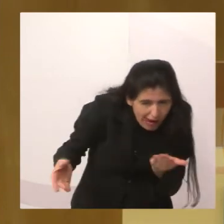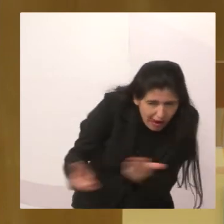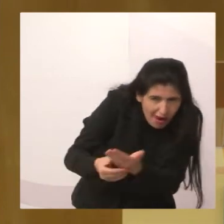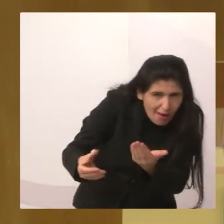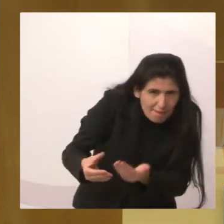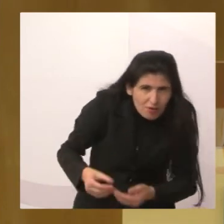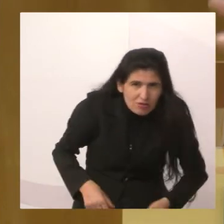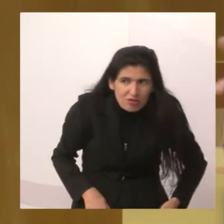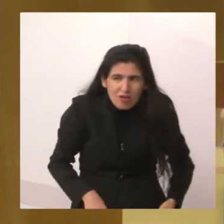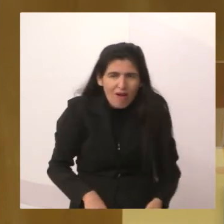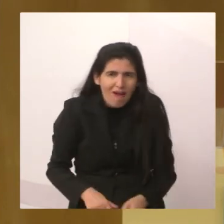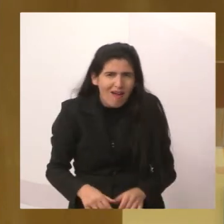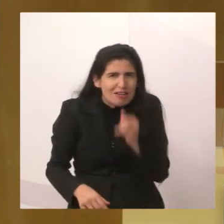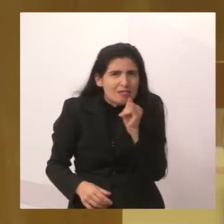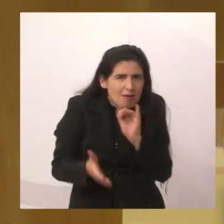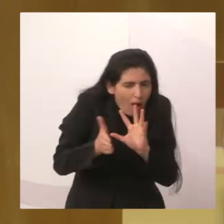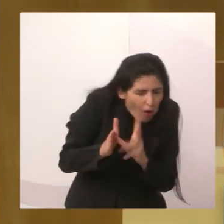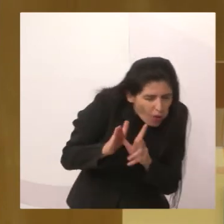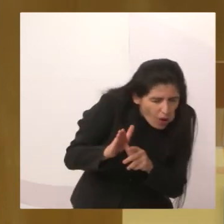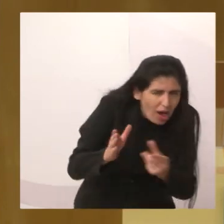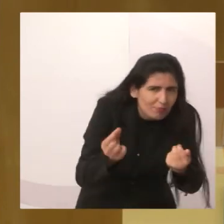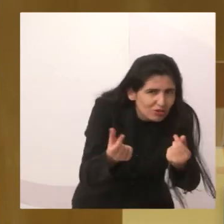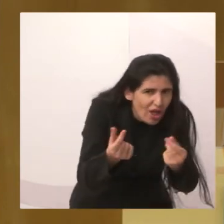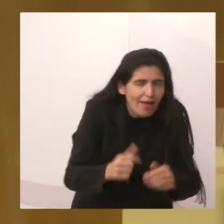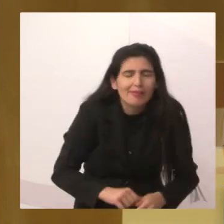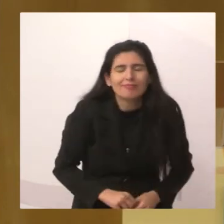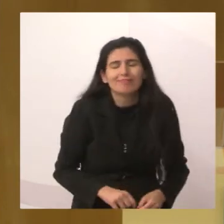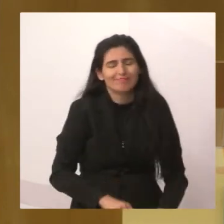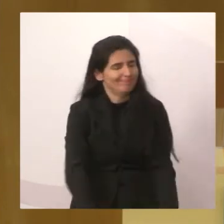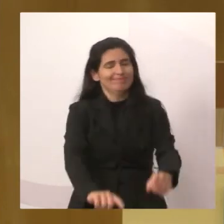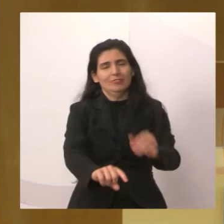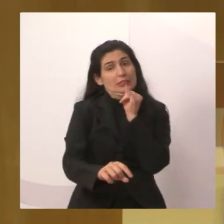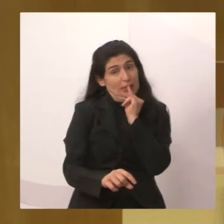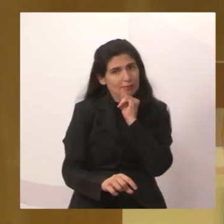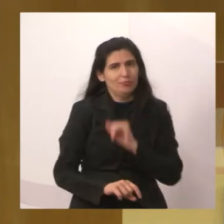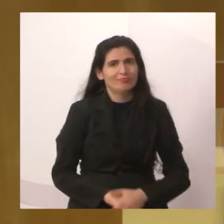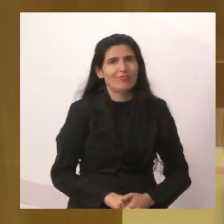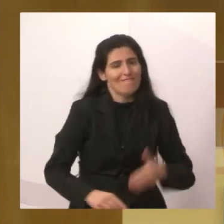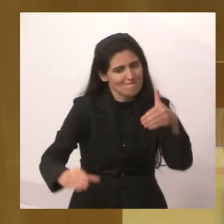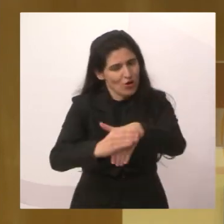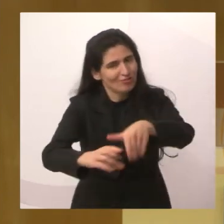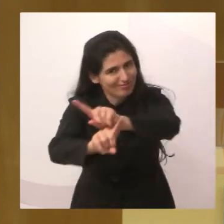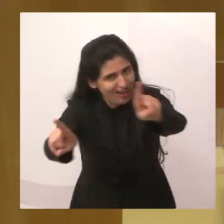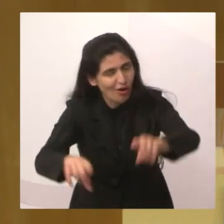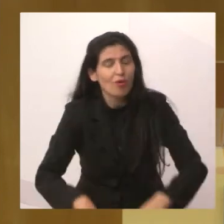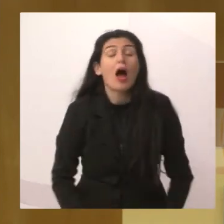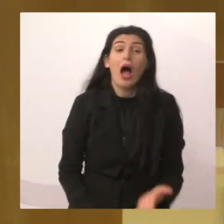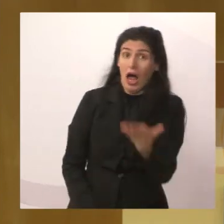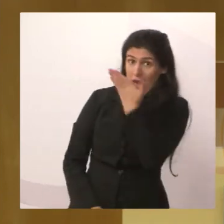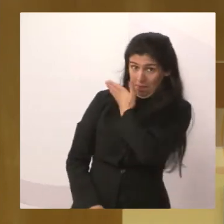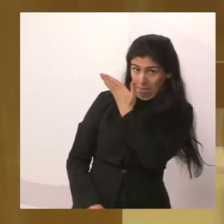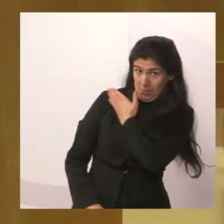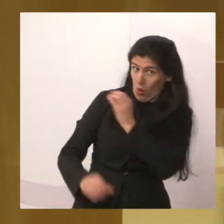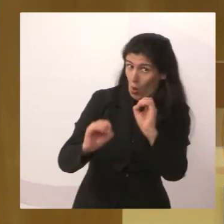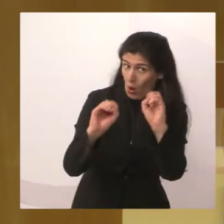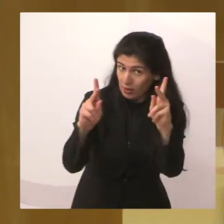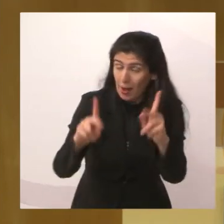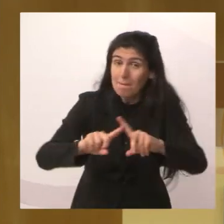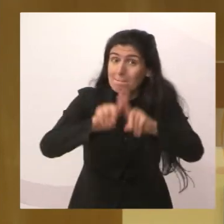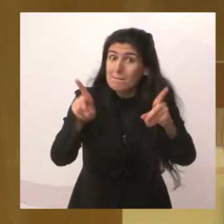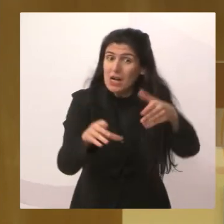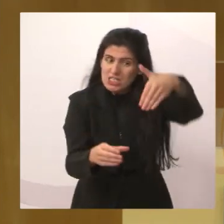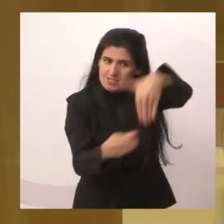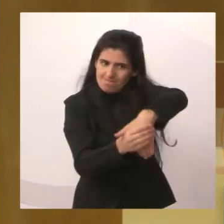Vai arrumar mais problema ainda. Vamos ser amigos, mas para voto, vamos